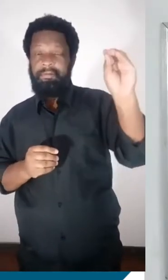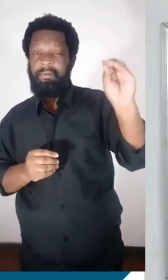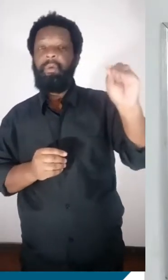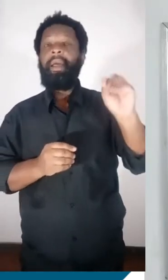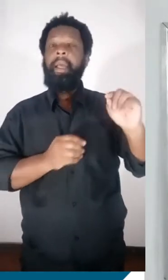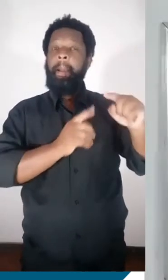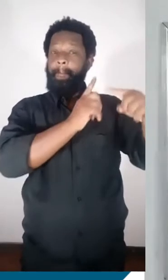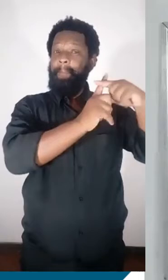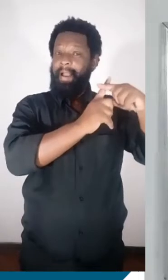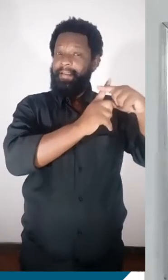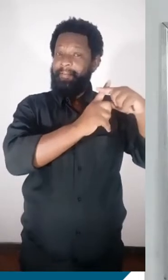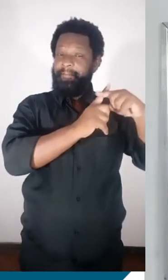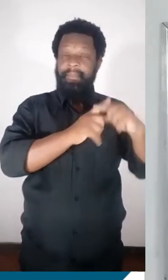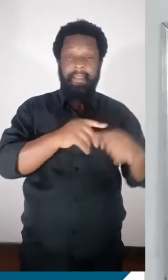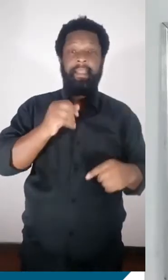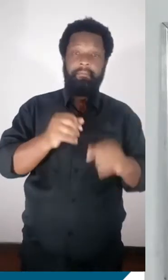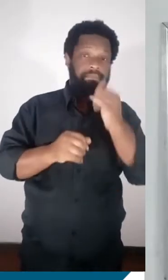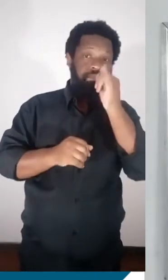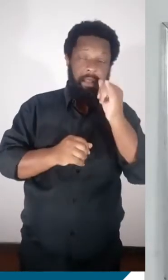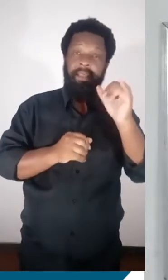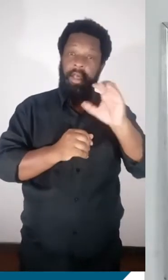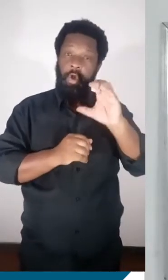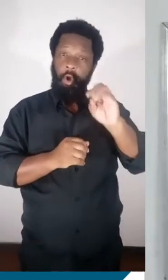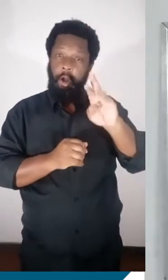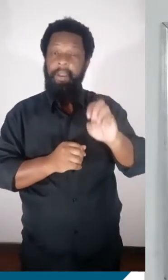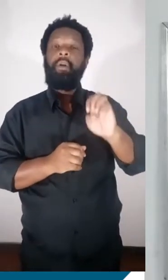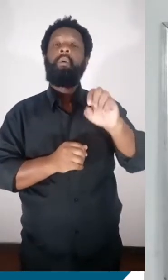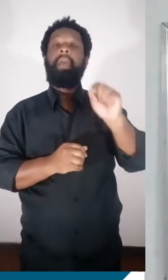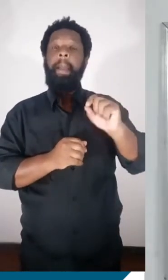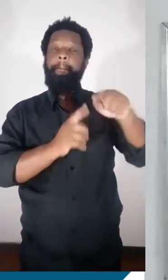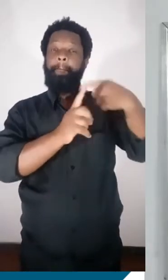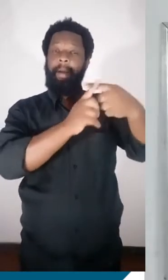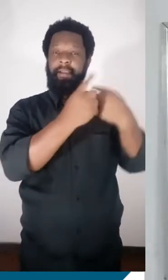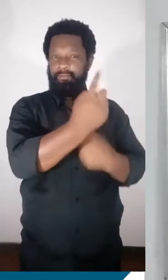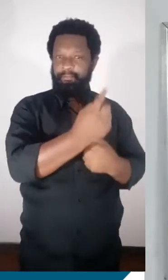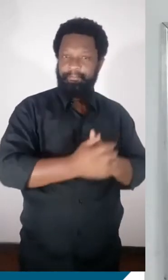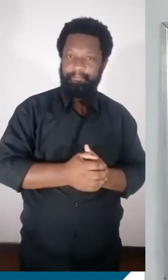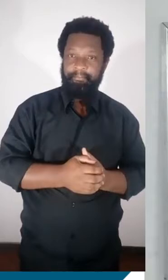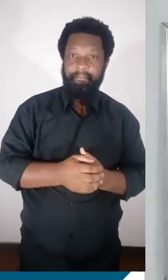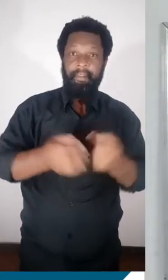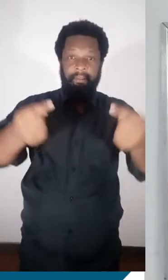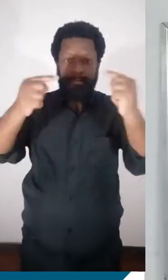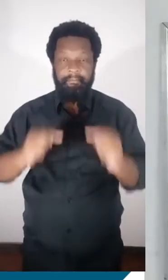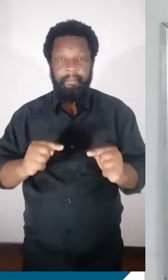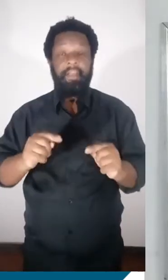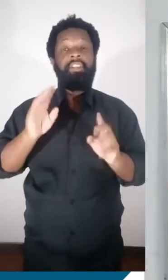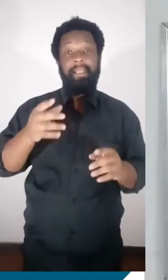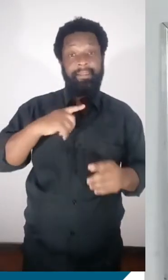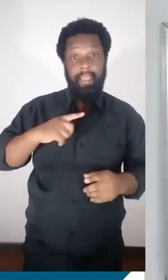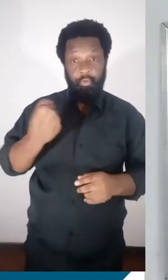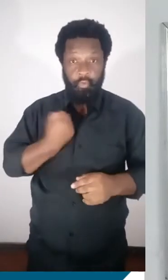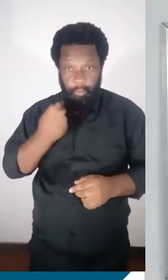Então, mais. E aí, a carga desse cobre é mais, ou mais 1. Ou 1 mais. Tudo bem? Aqui embaixo, pessoal,